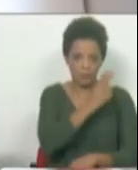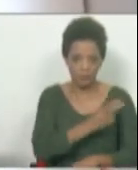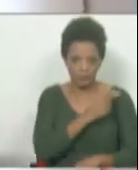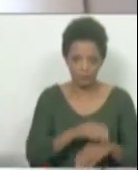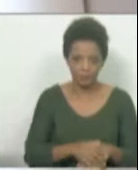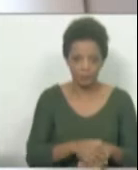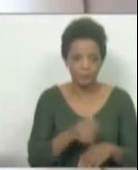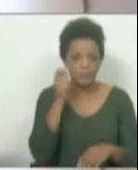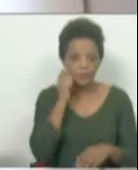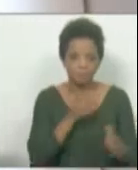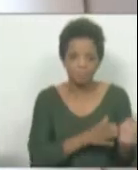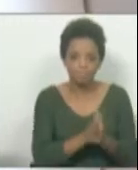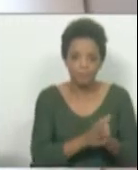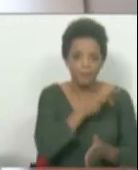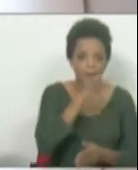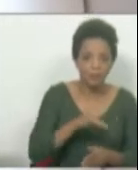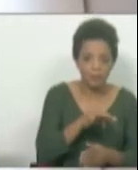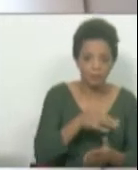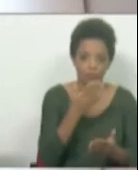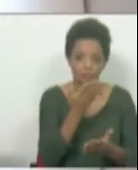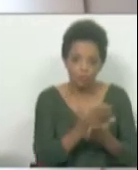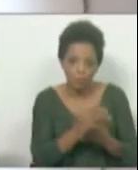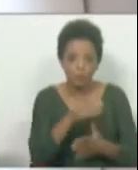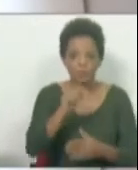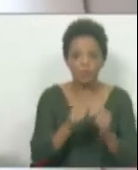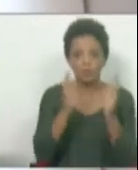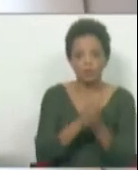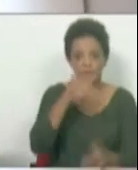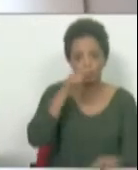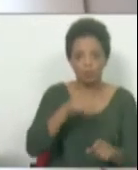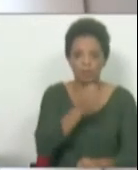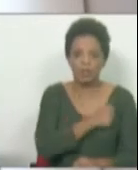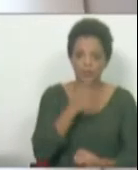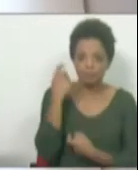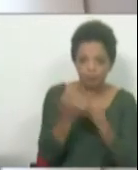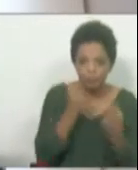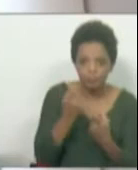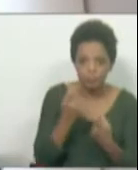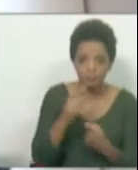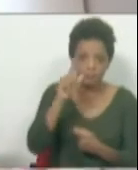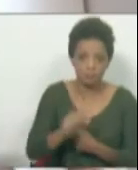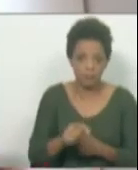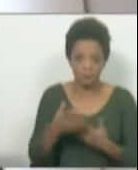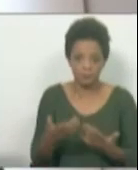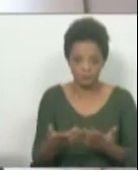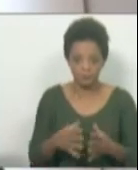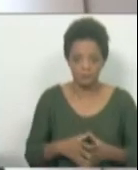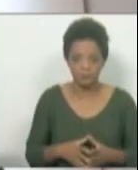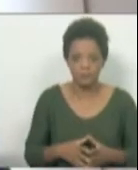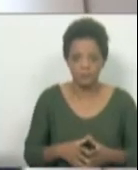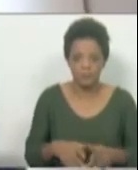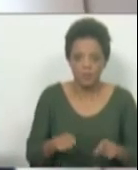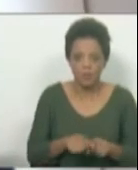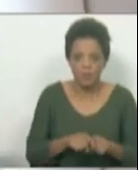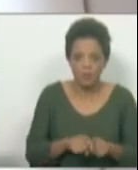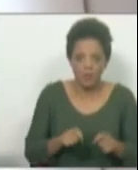Beneficia os estudantes, as suas famílias, mas também, indiretamente, toda a gente que procura casa e que não terá de se haver com